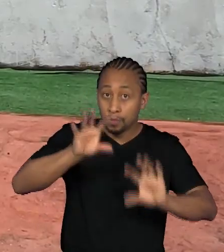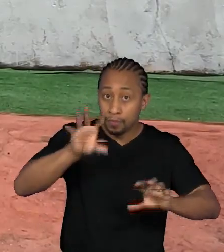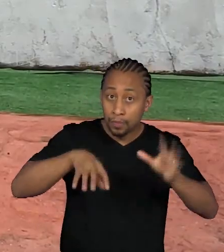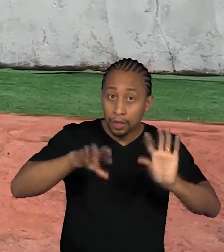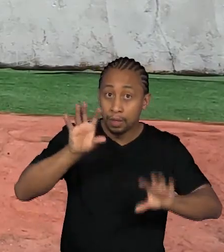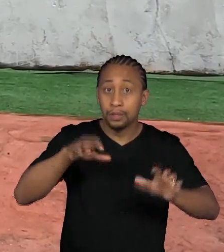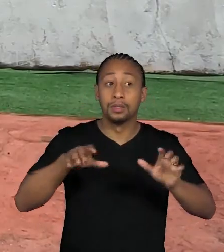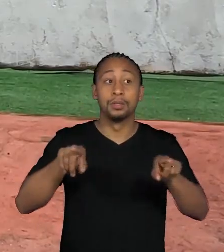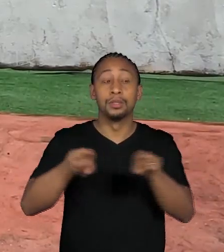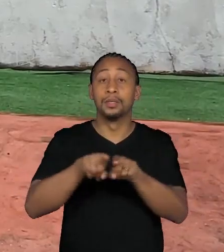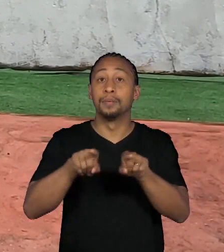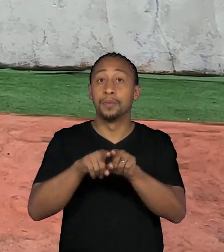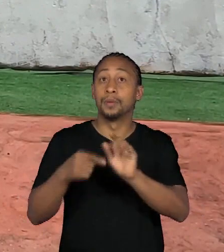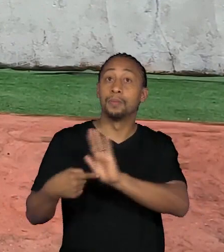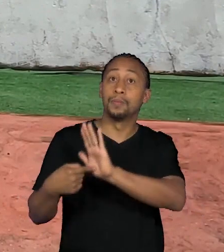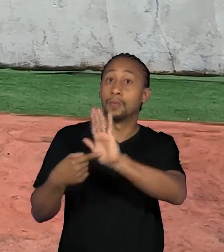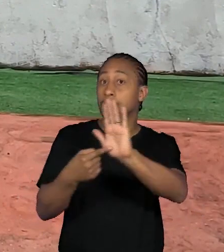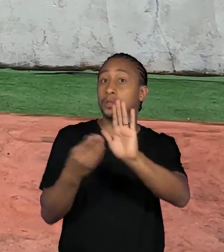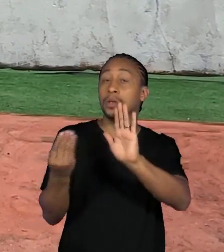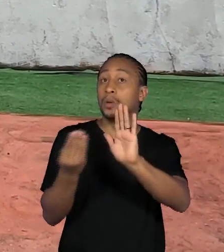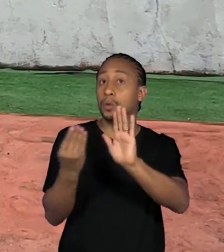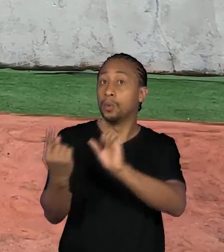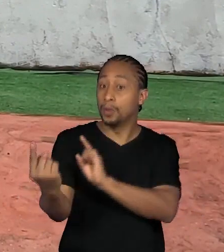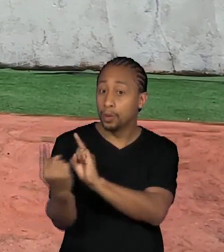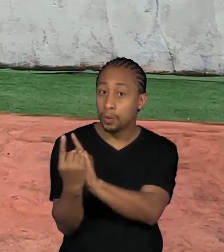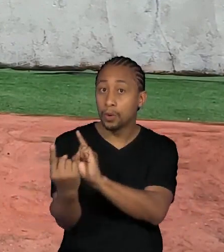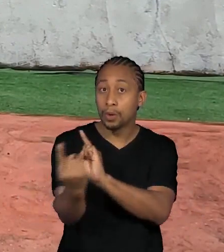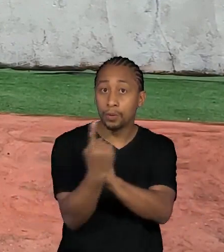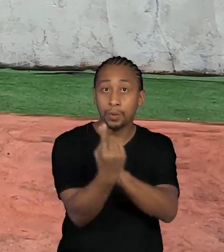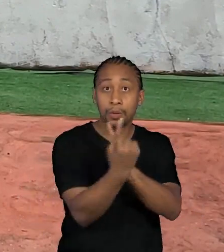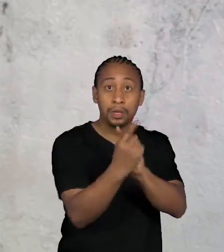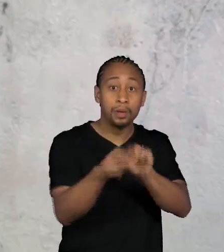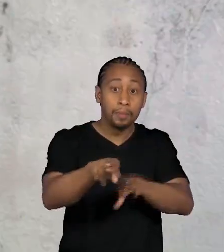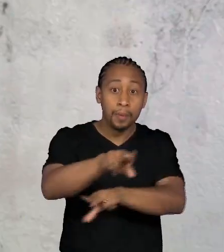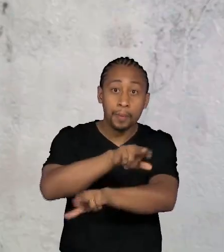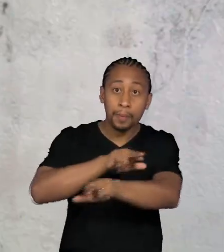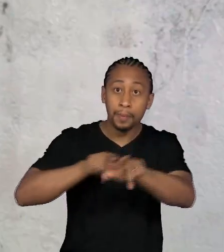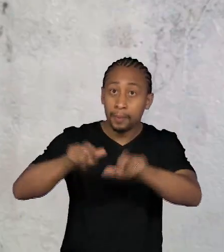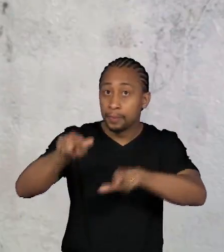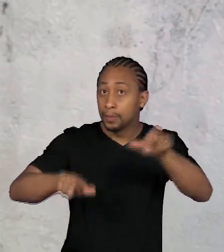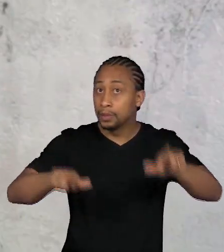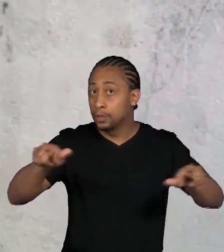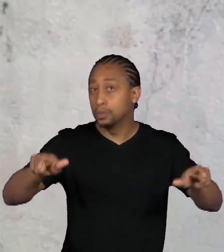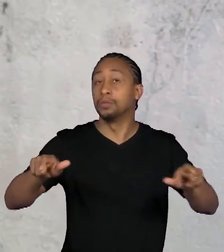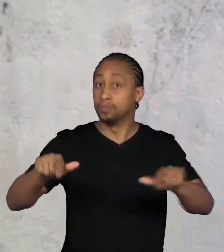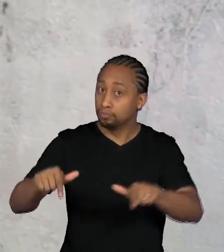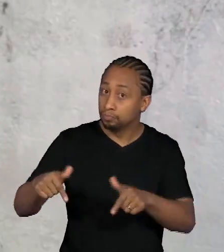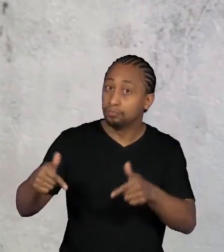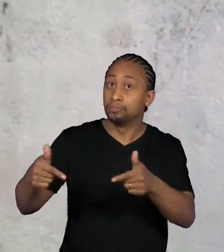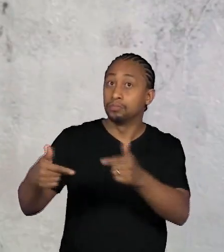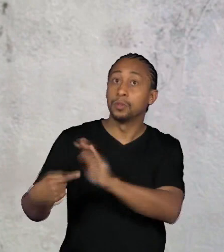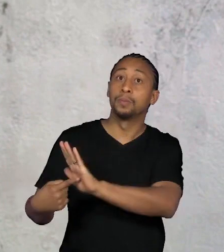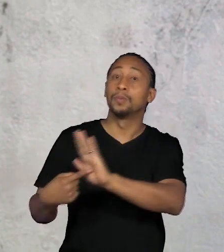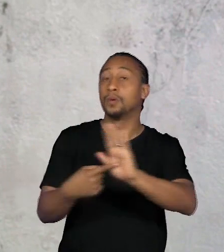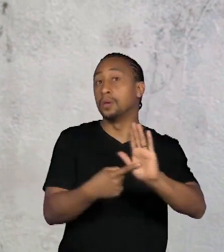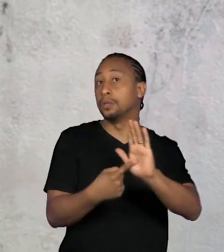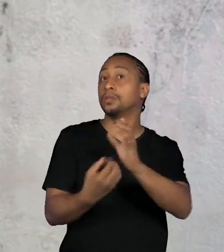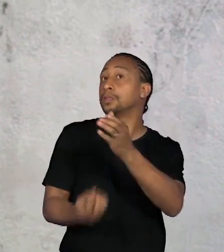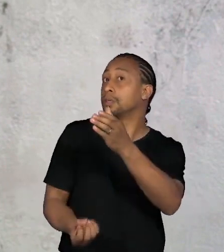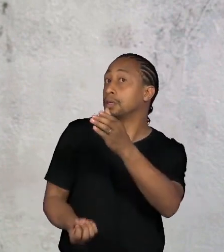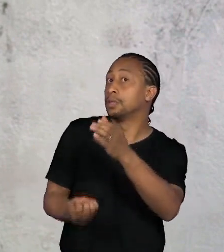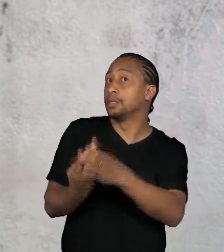o nascimento de um encontro e da diversidade das pessoas de comunidade que estão ali e que criam